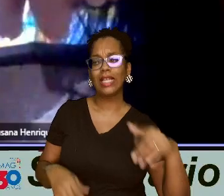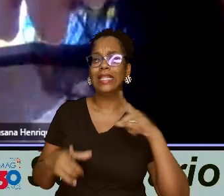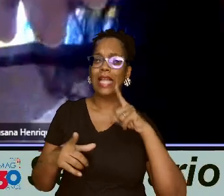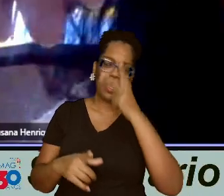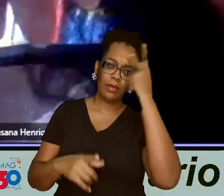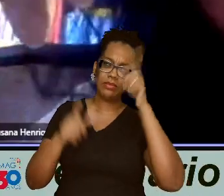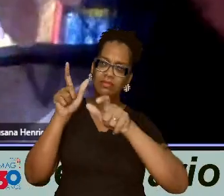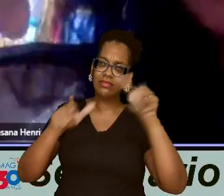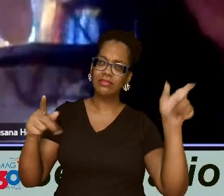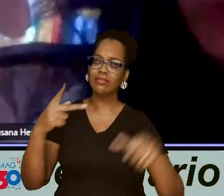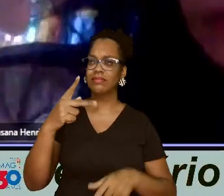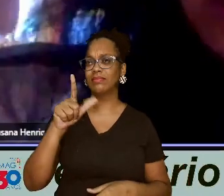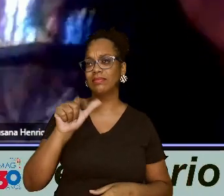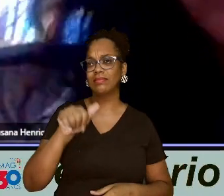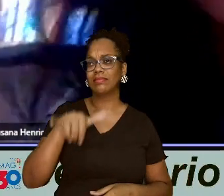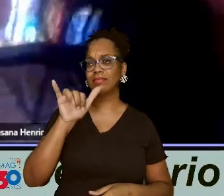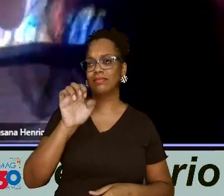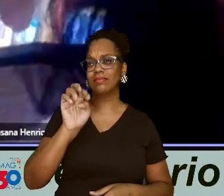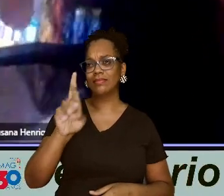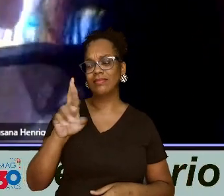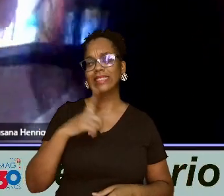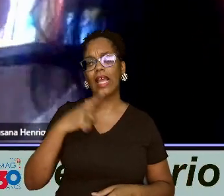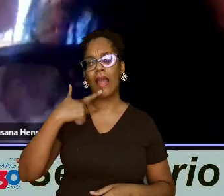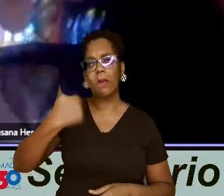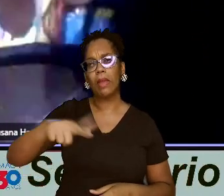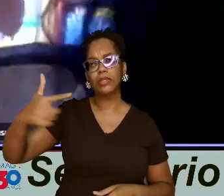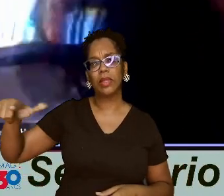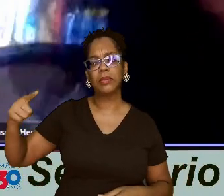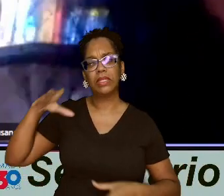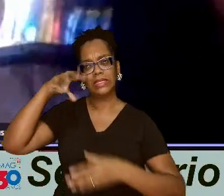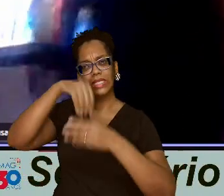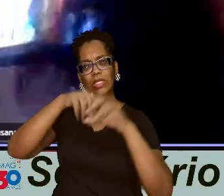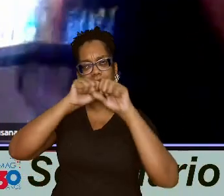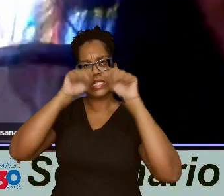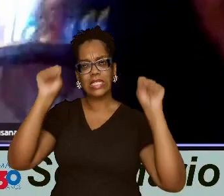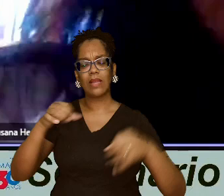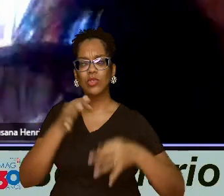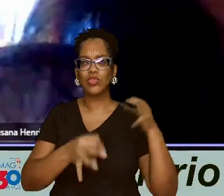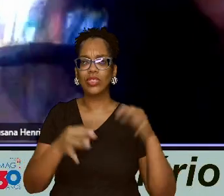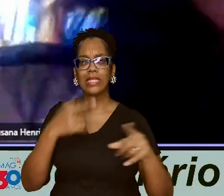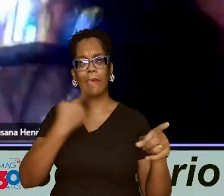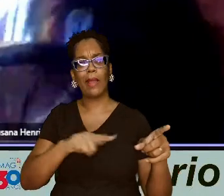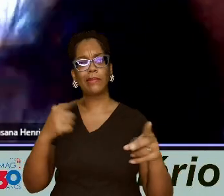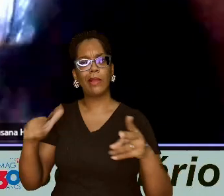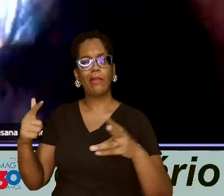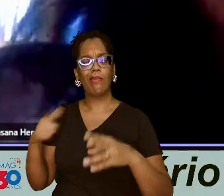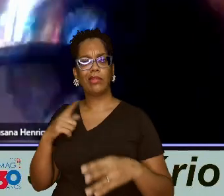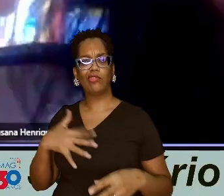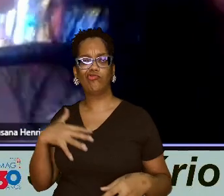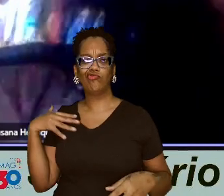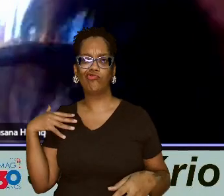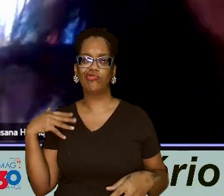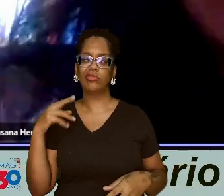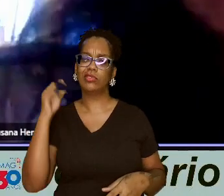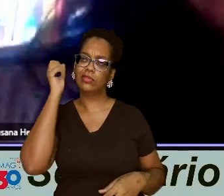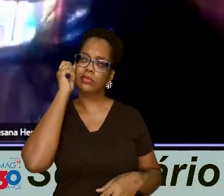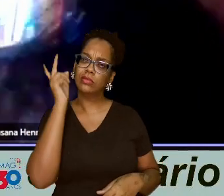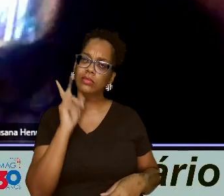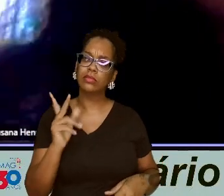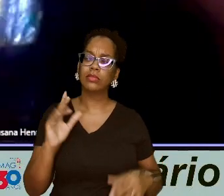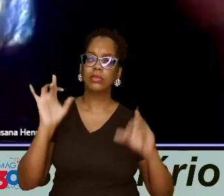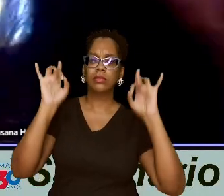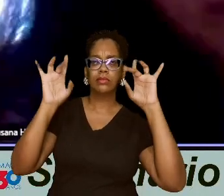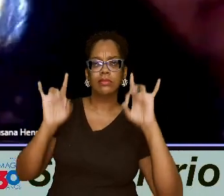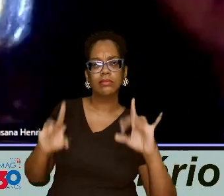que são os atores repetitivos no sistema de justiça, que por serem repetitivos têm uma série de vantagens, como expertise,